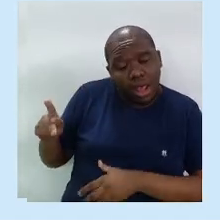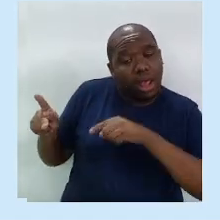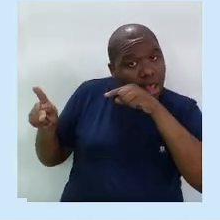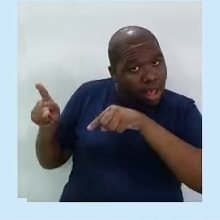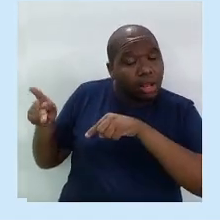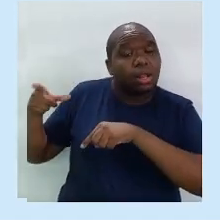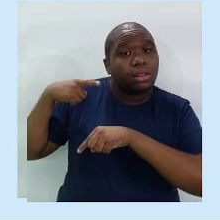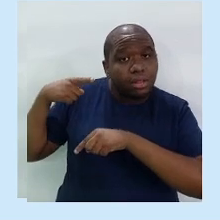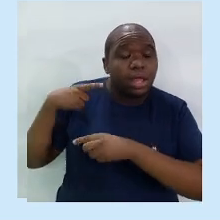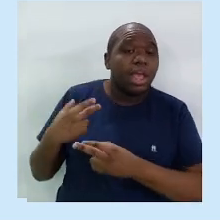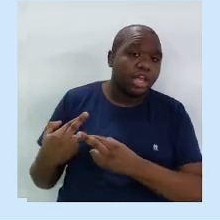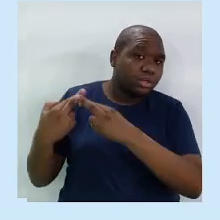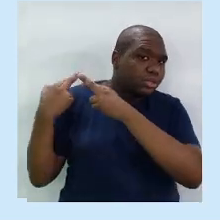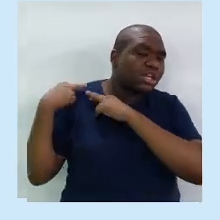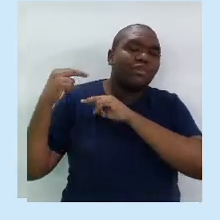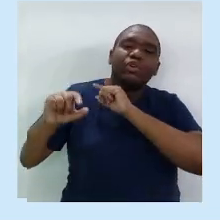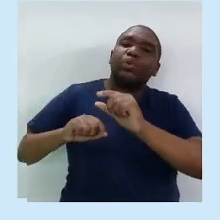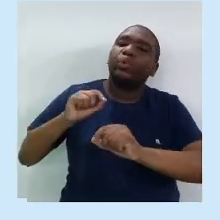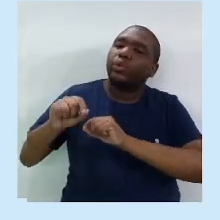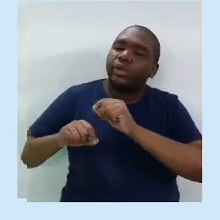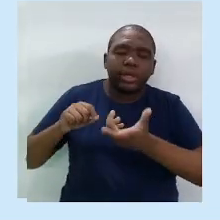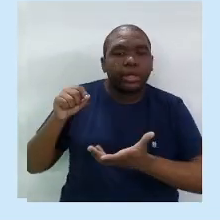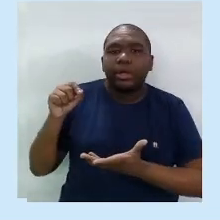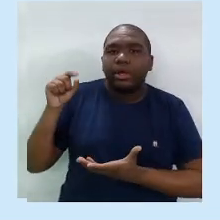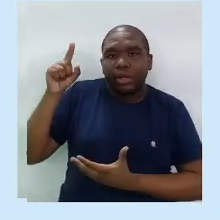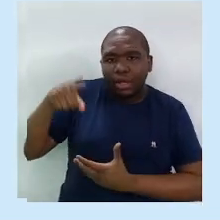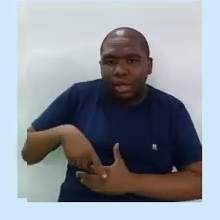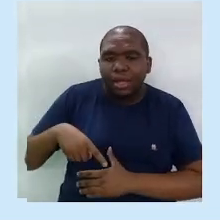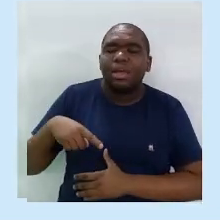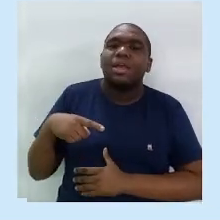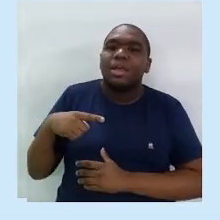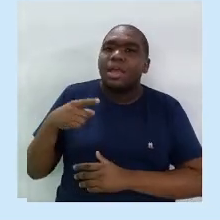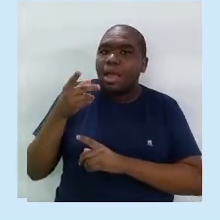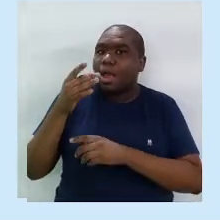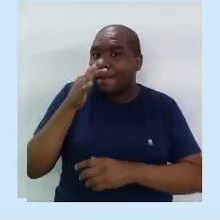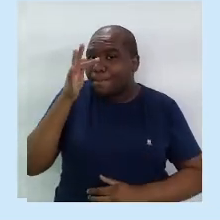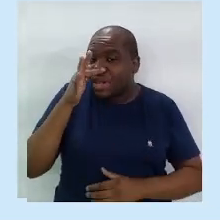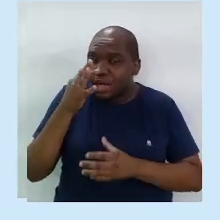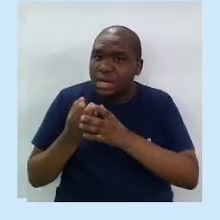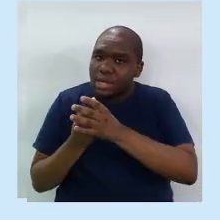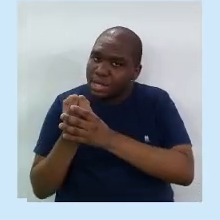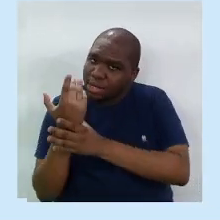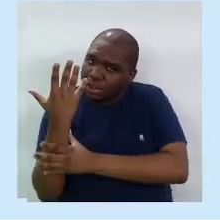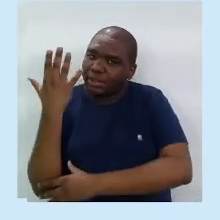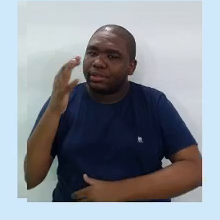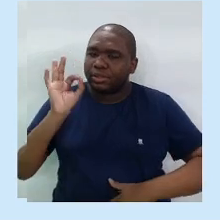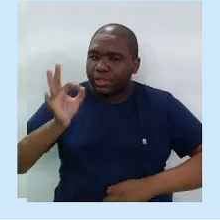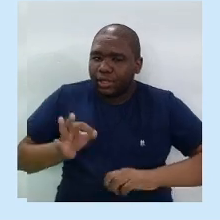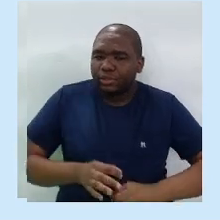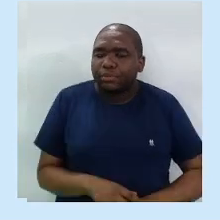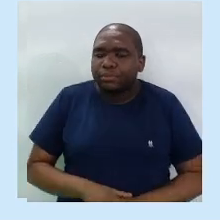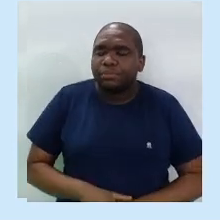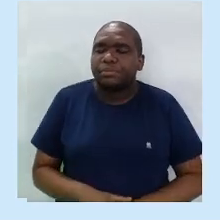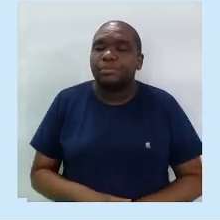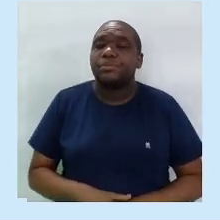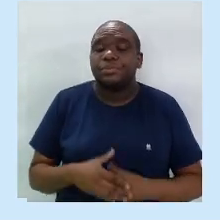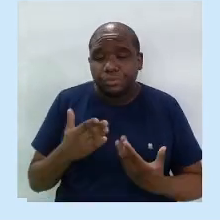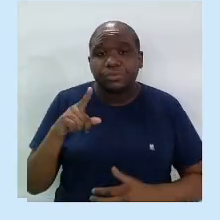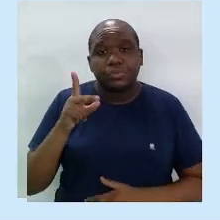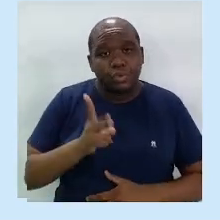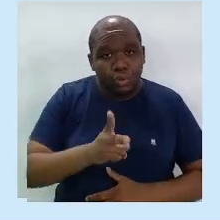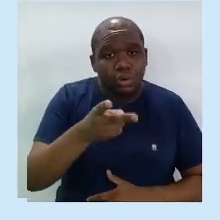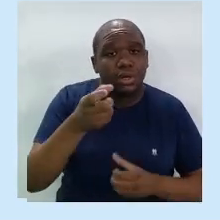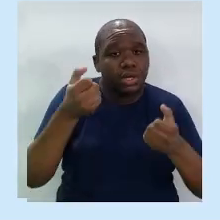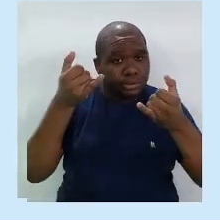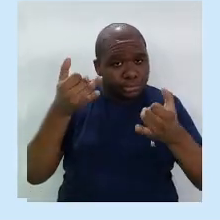pela fotossíntese, justamente das células vegetais, do reino vegetal. Bom, continuando falando